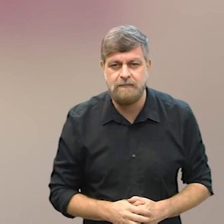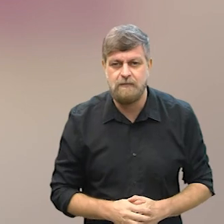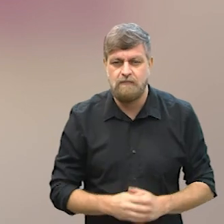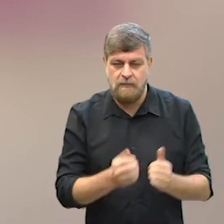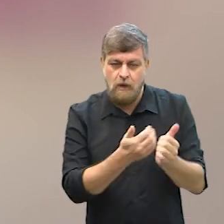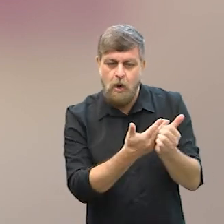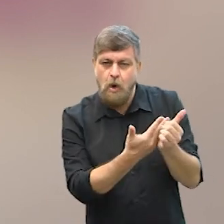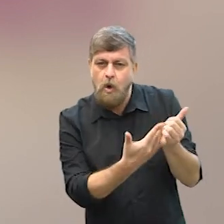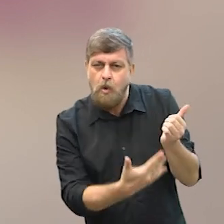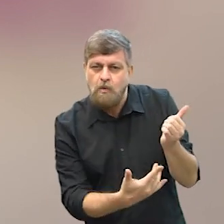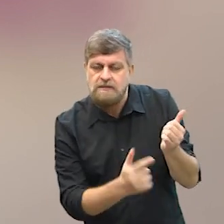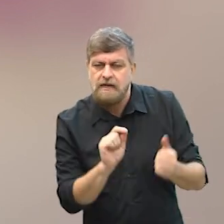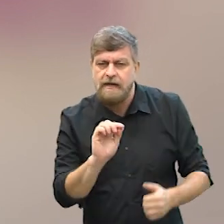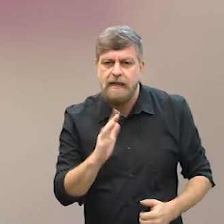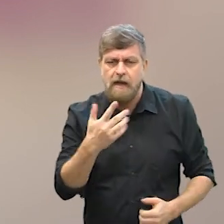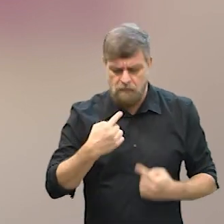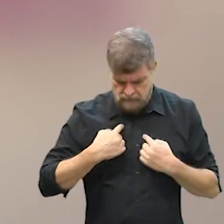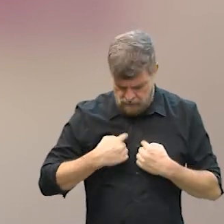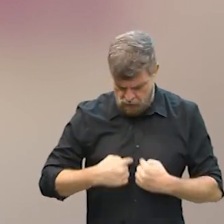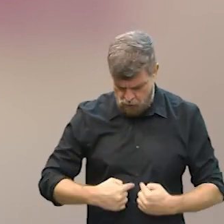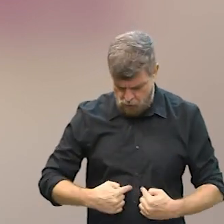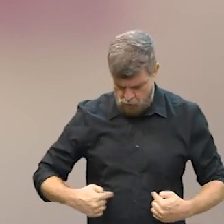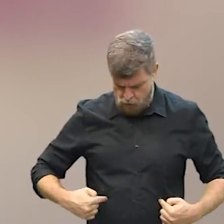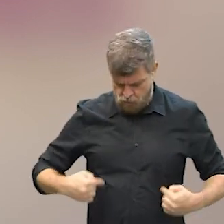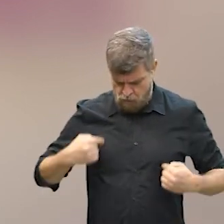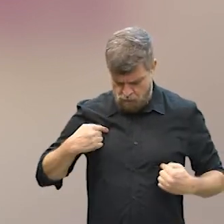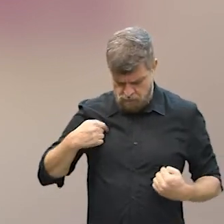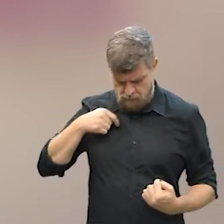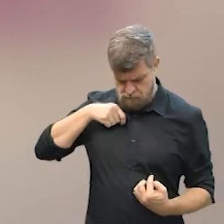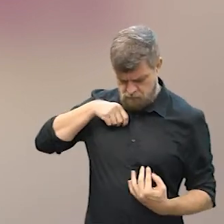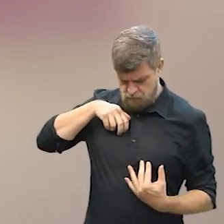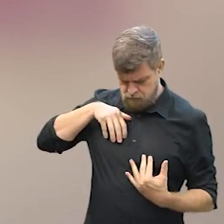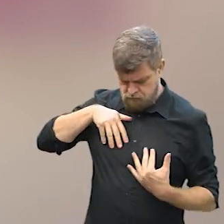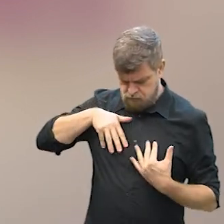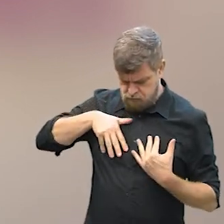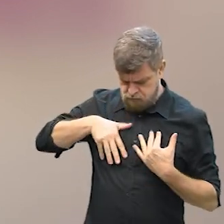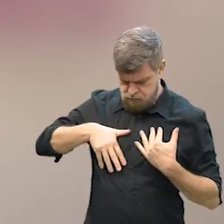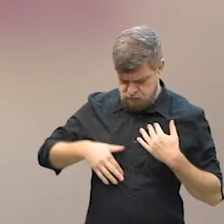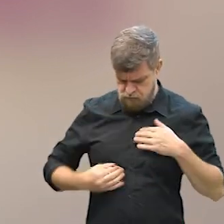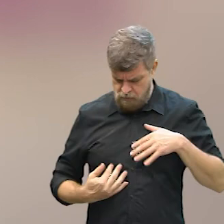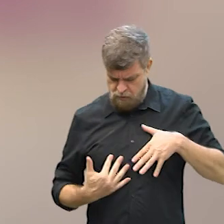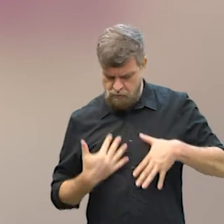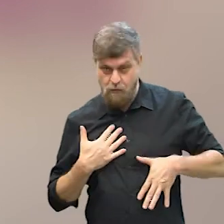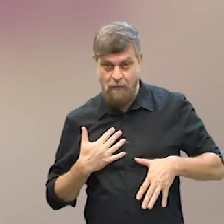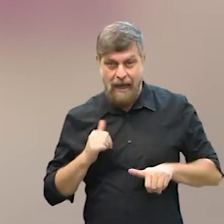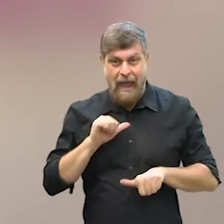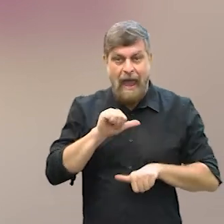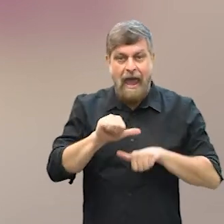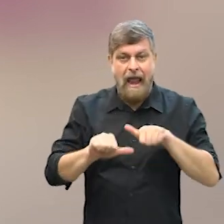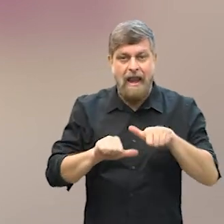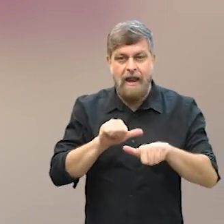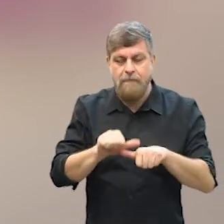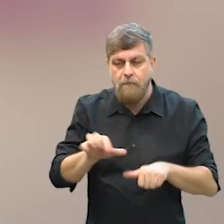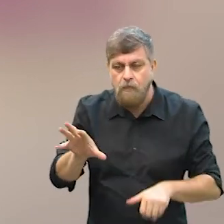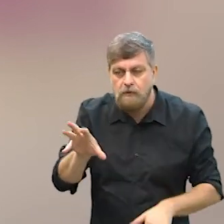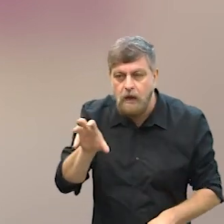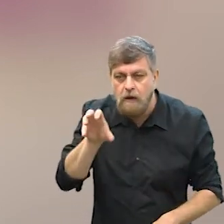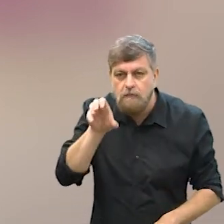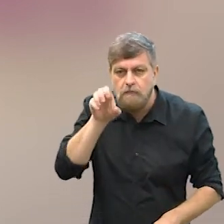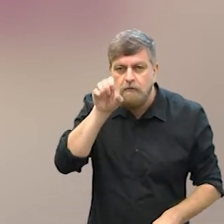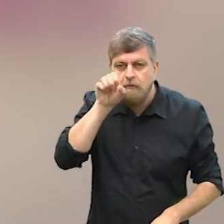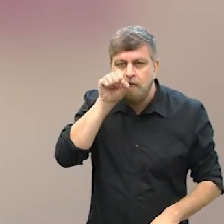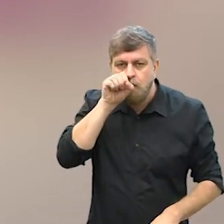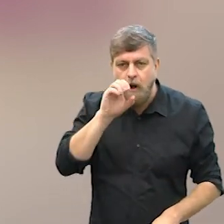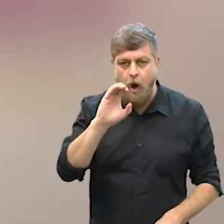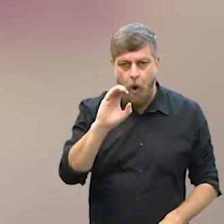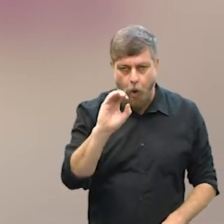sangue faz passando pelos pulmões. Quando o sangue passa pelos nossos pulmões, ele é oxigenado, ele troca o